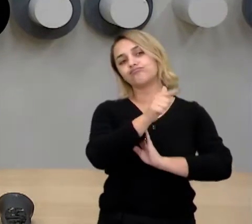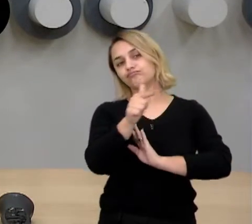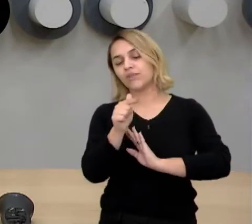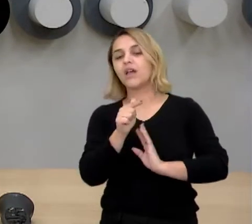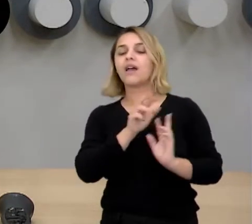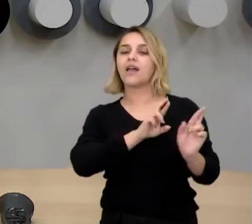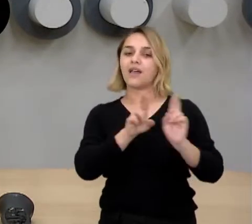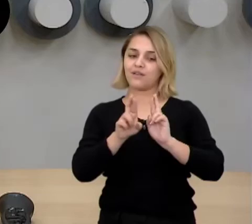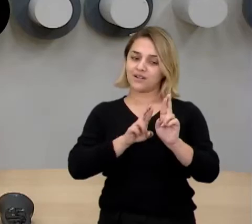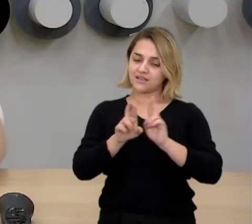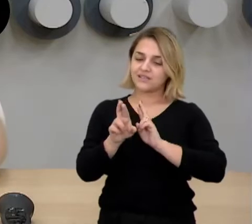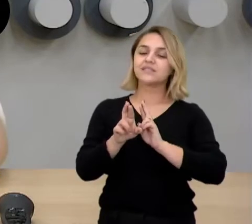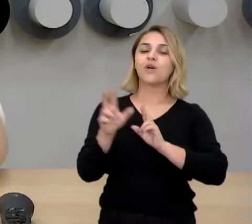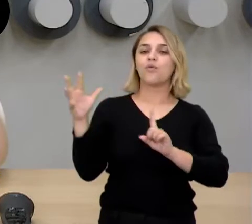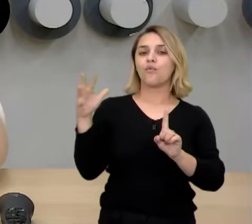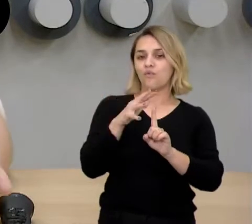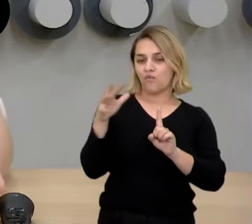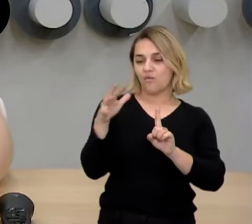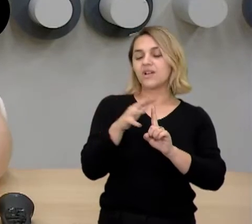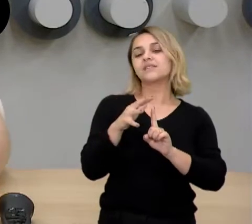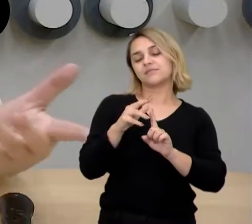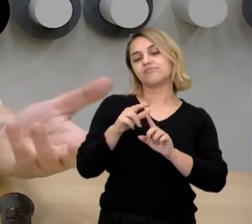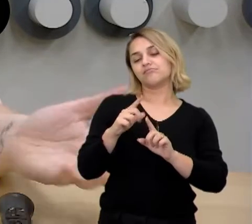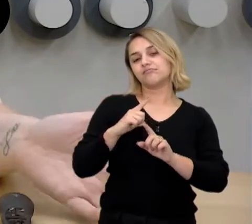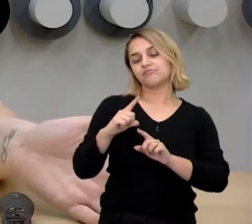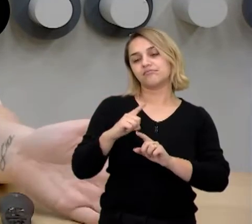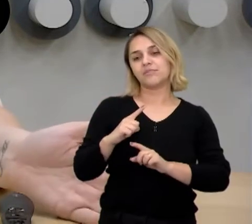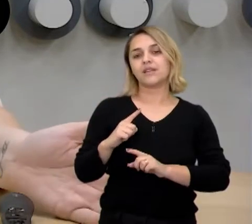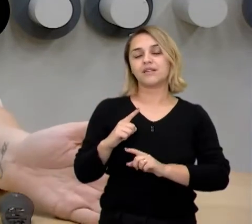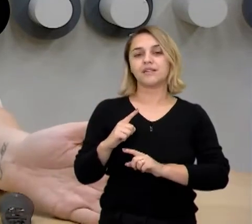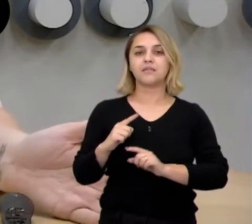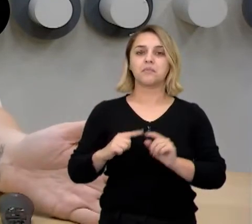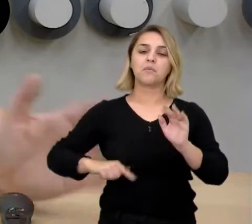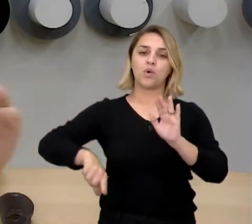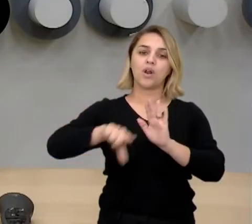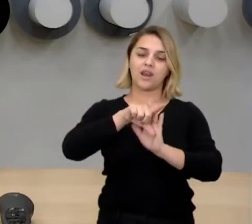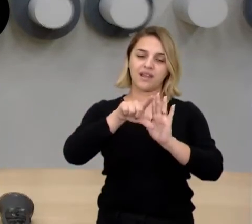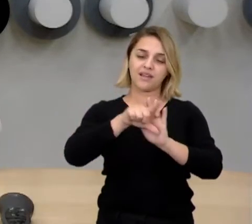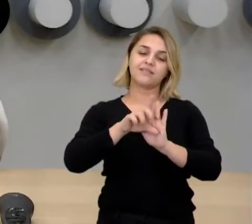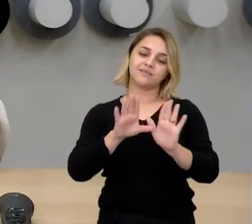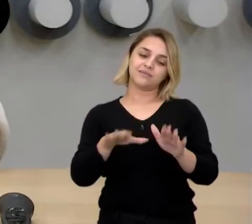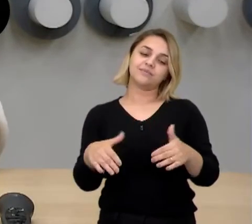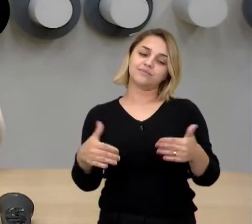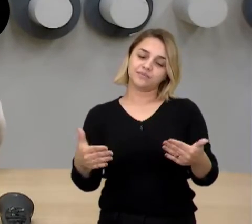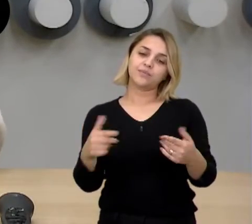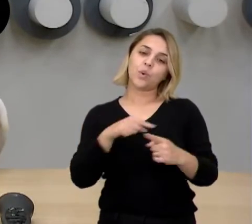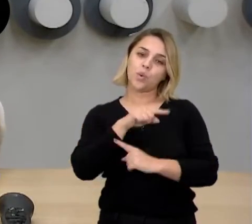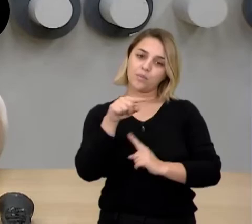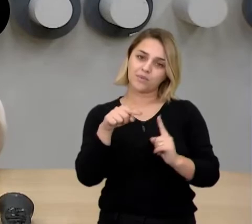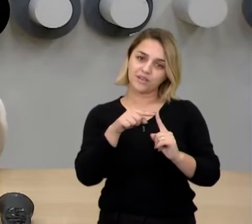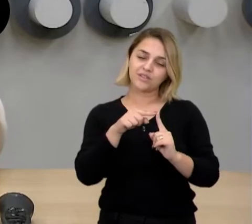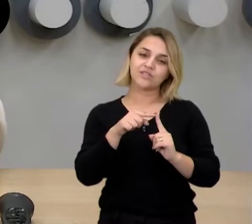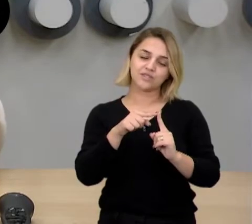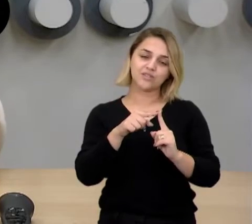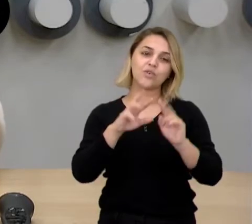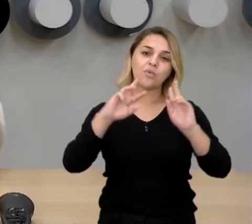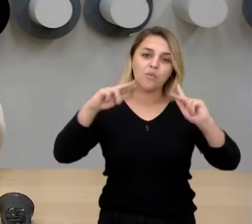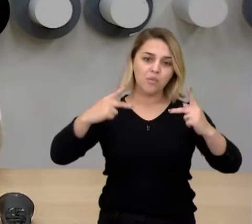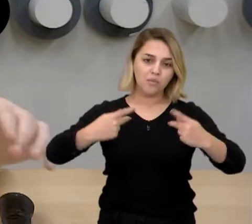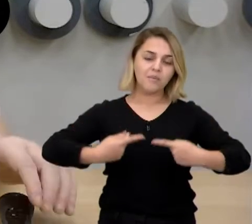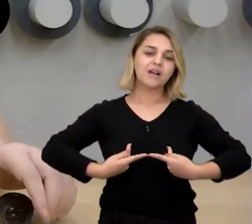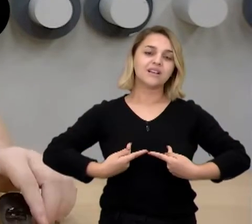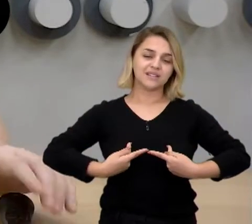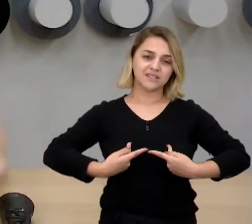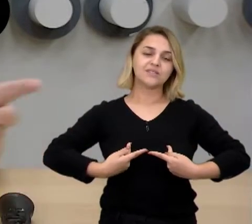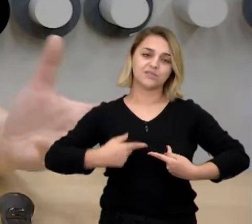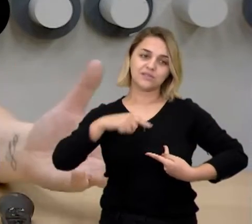relações de causa e efeito que podem ser tomadas por leis. E nesse sentido, bom, então a espécie humana também possui leis e